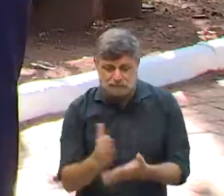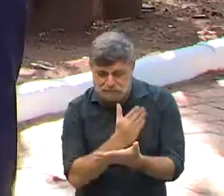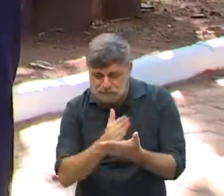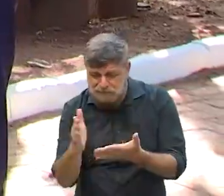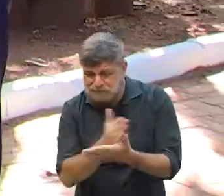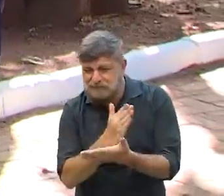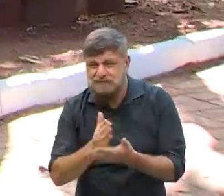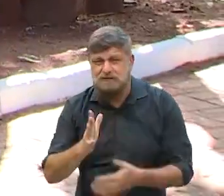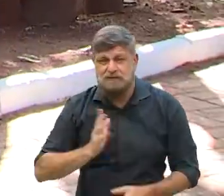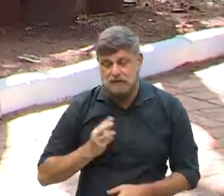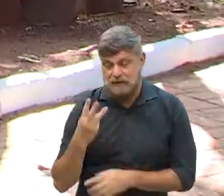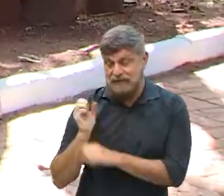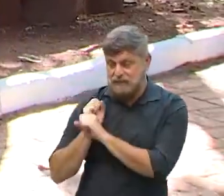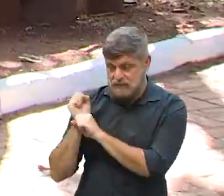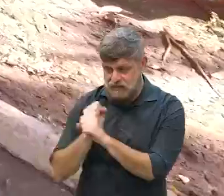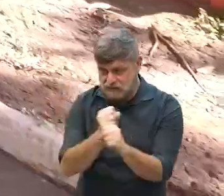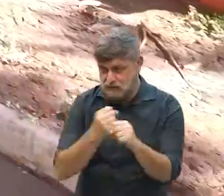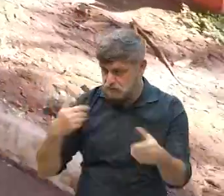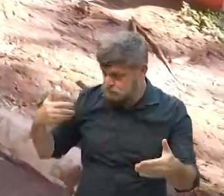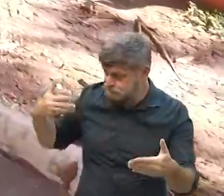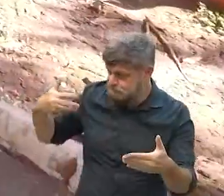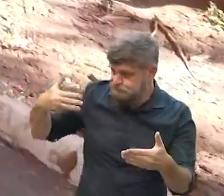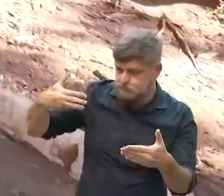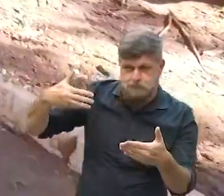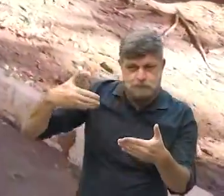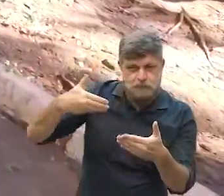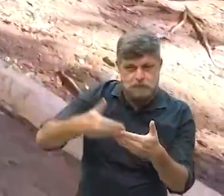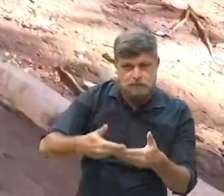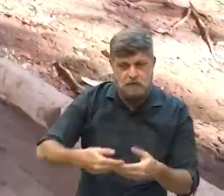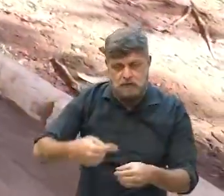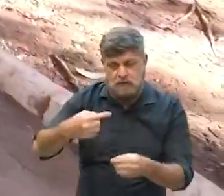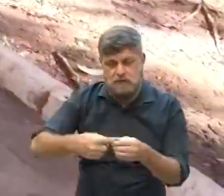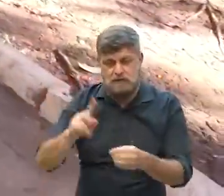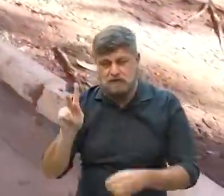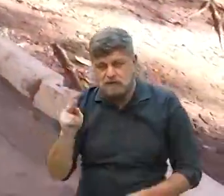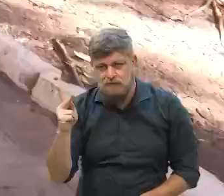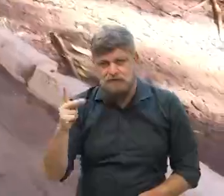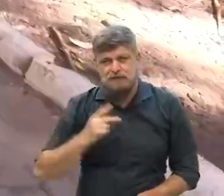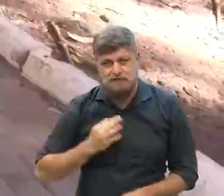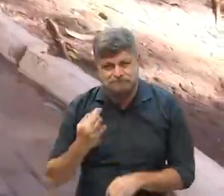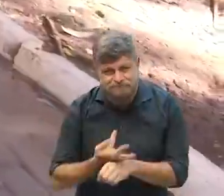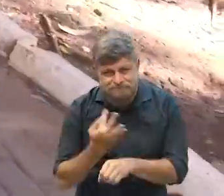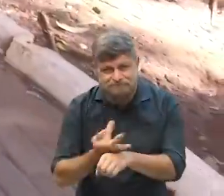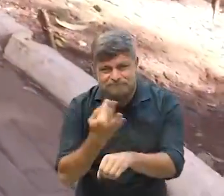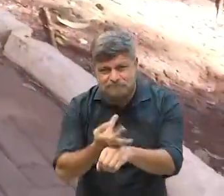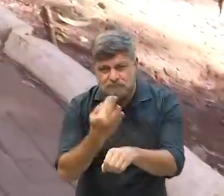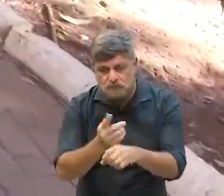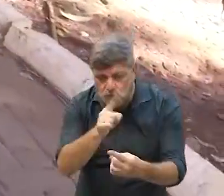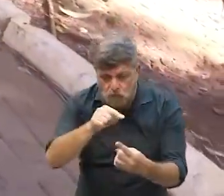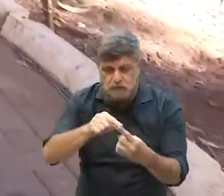nesses últimos 30 anos, o município tem procurado